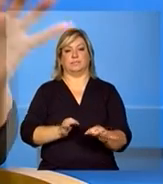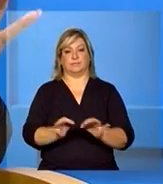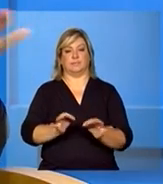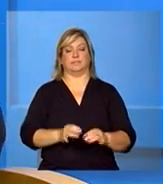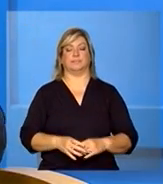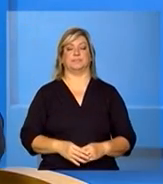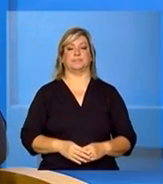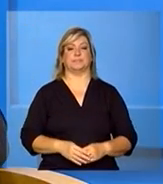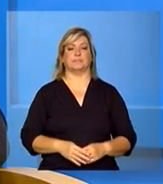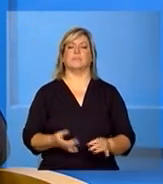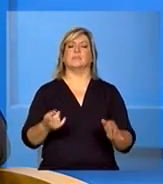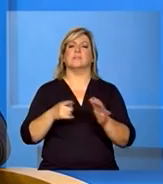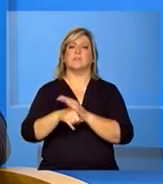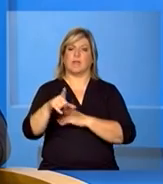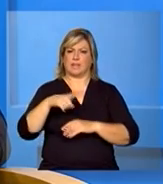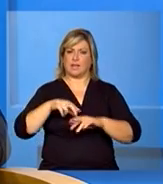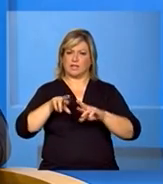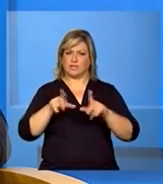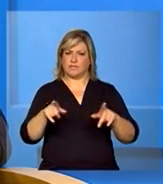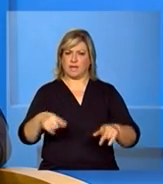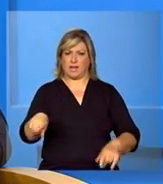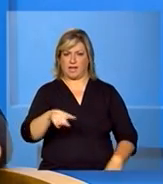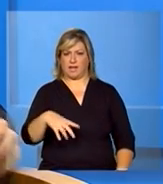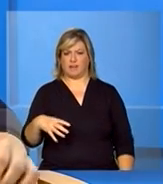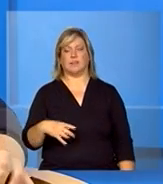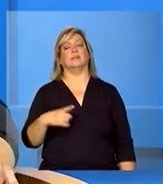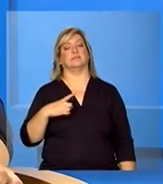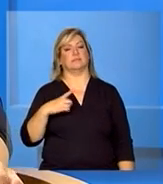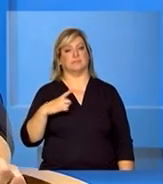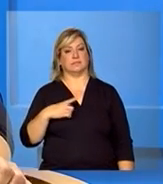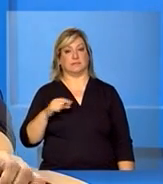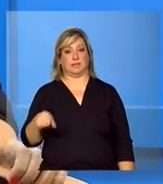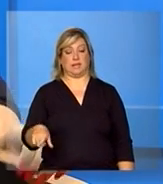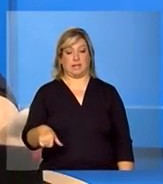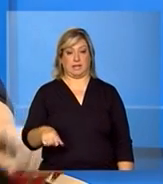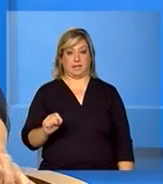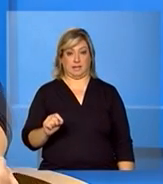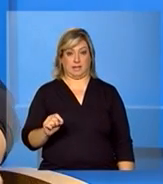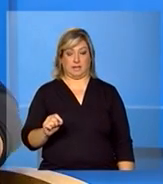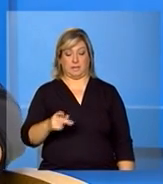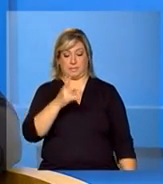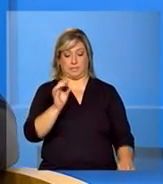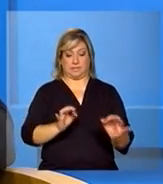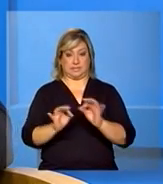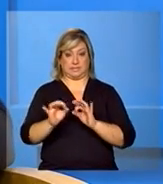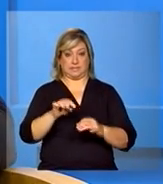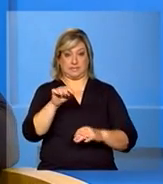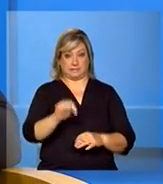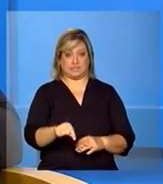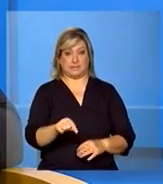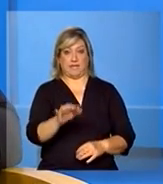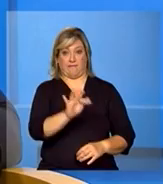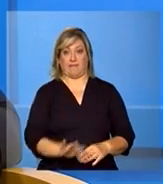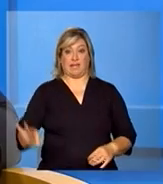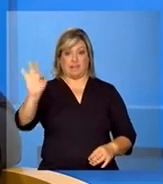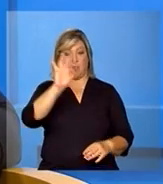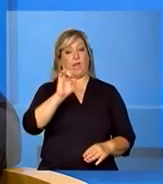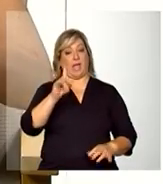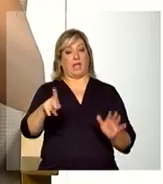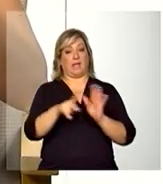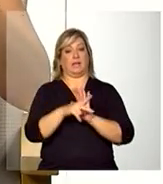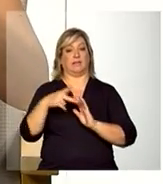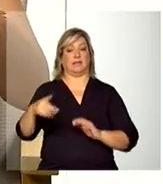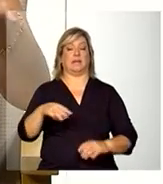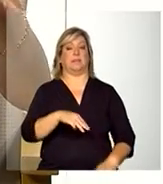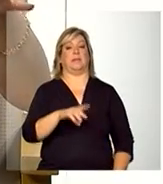existe diferença entre eles existe e o administrador Federal são os técnicos do MDS né que a